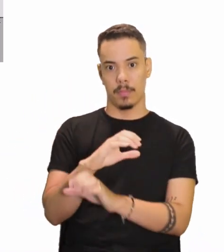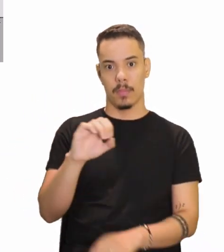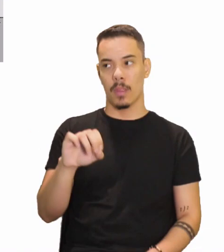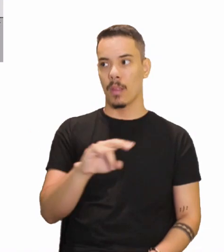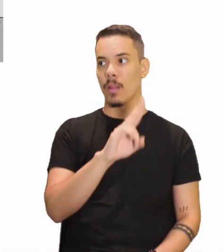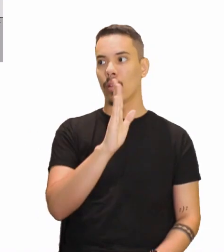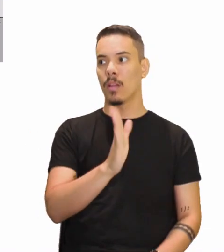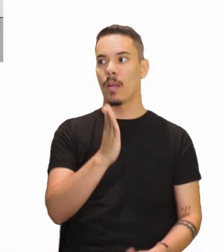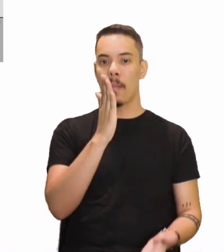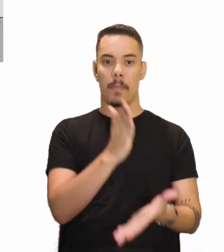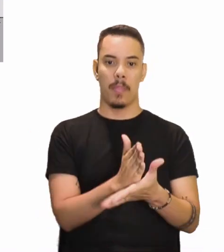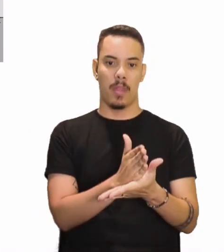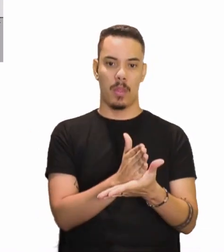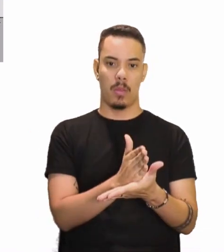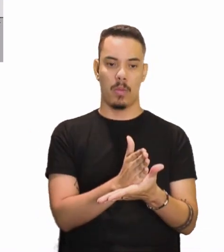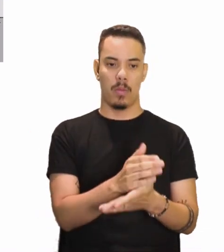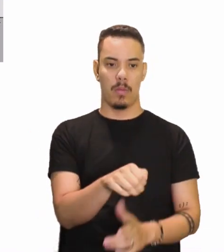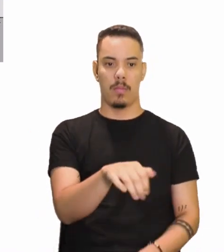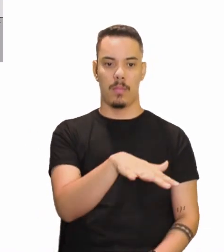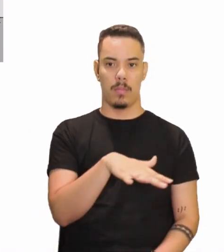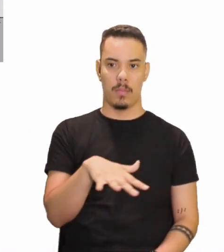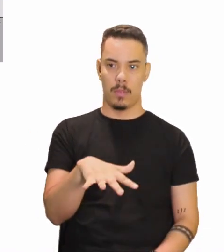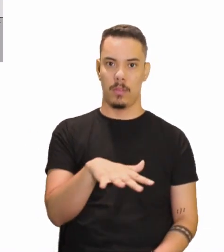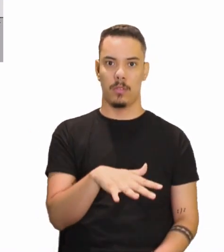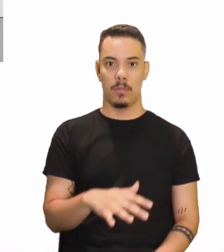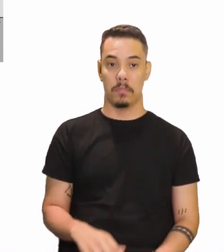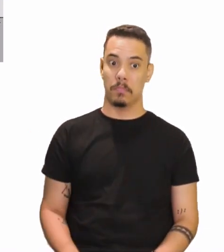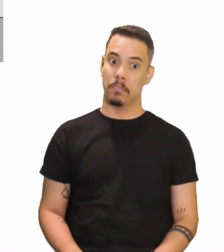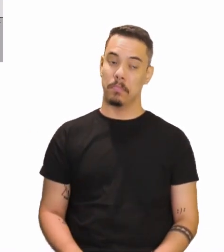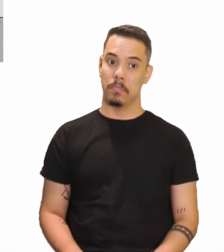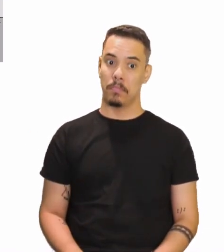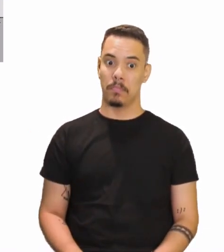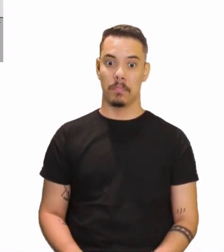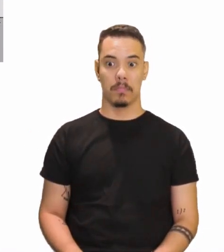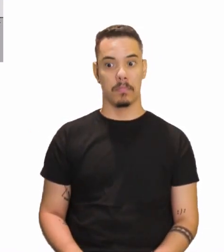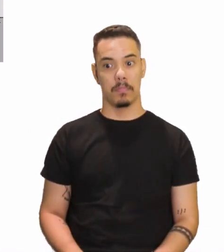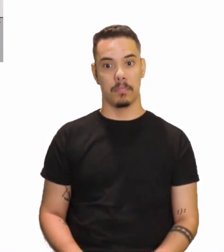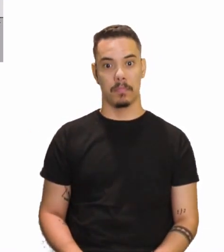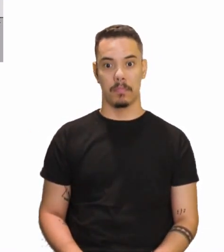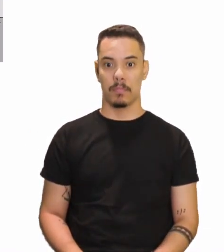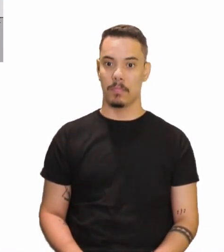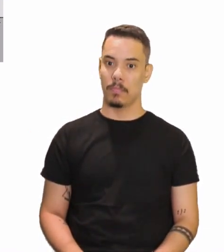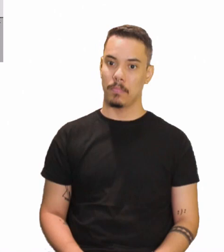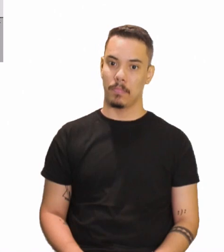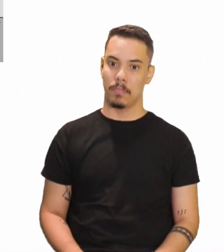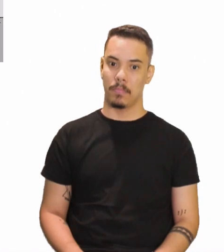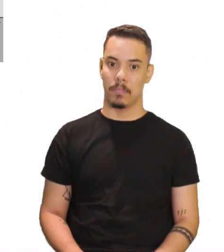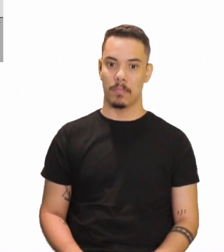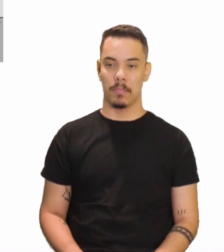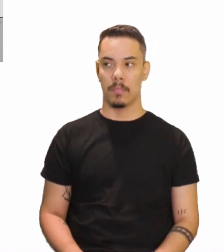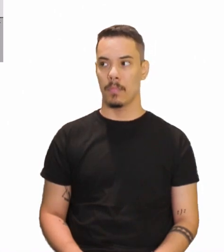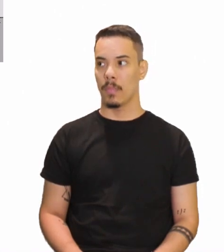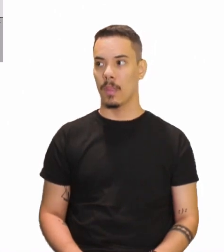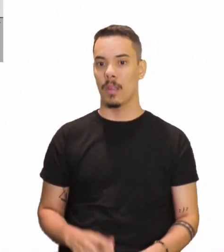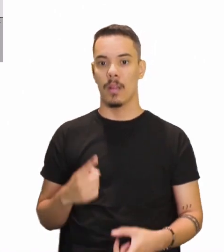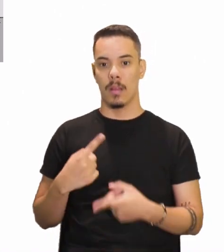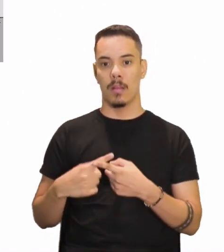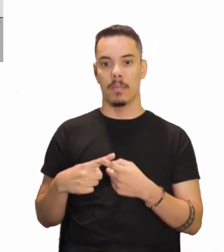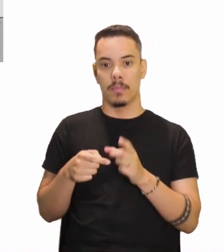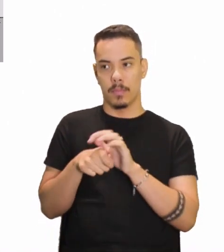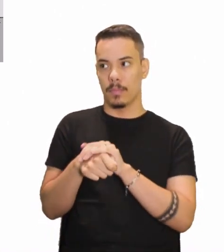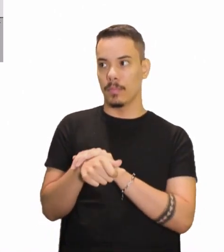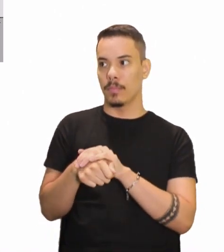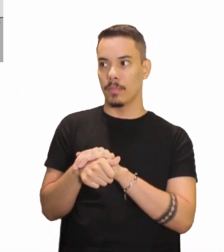hoje era meio ambiente E por que que a tartaruga